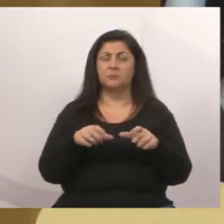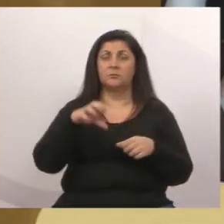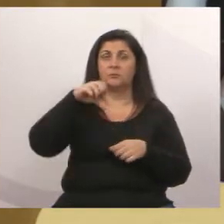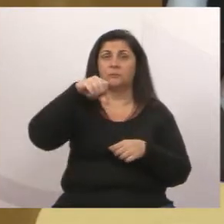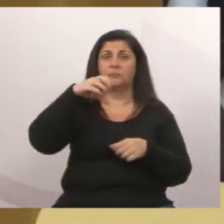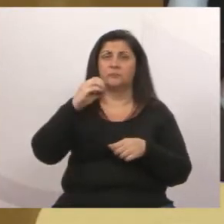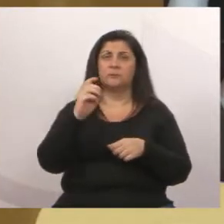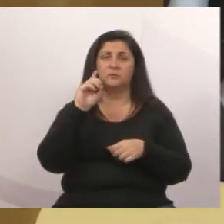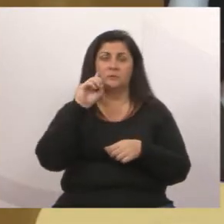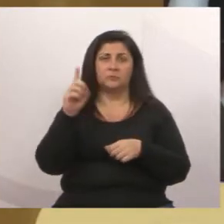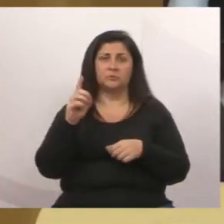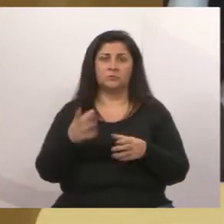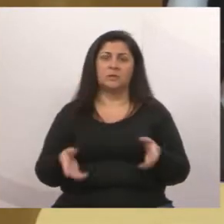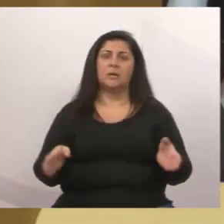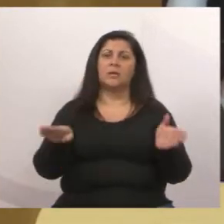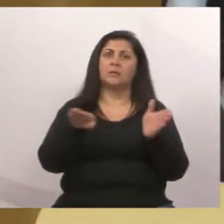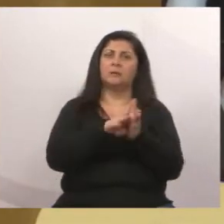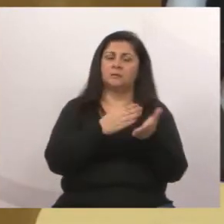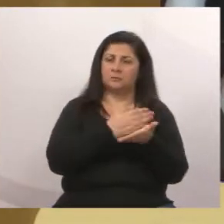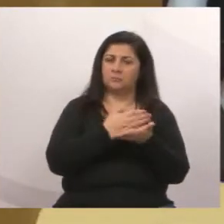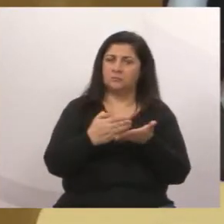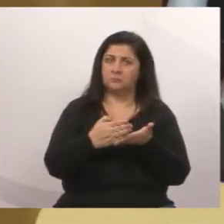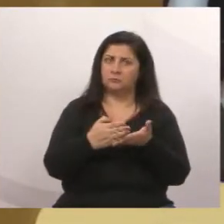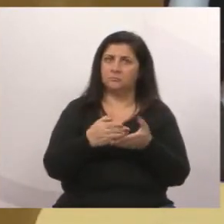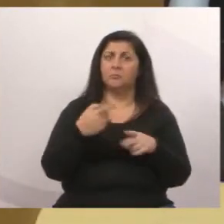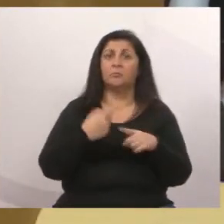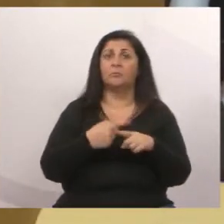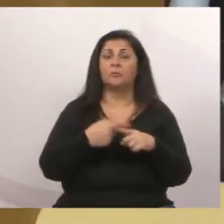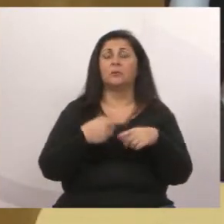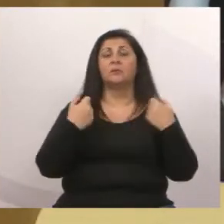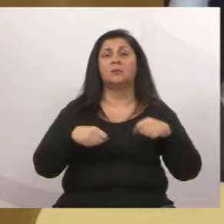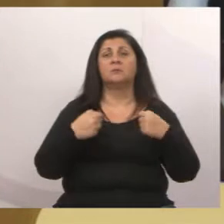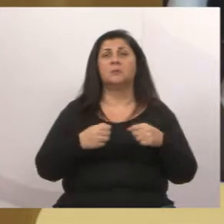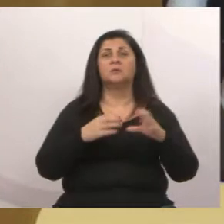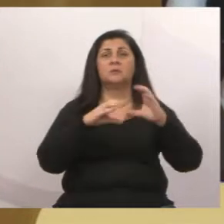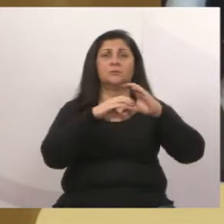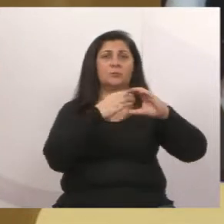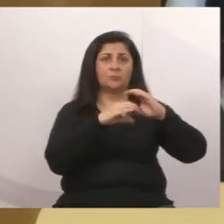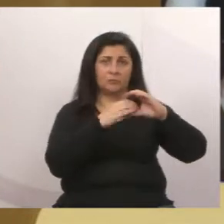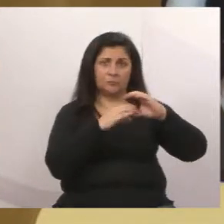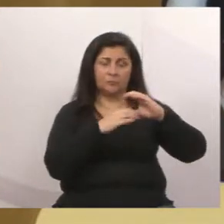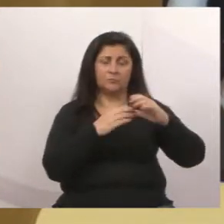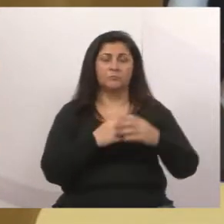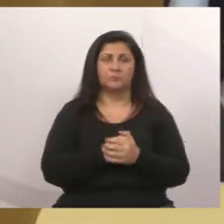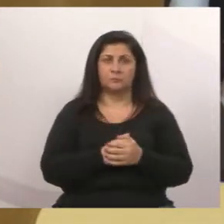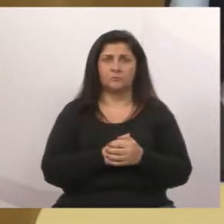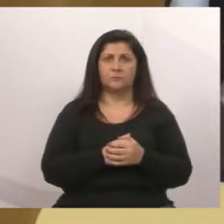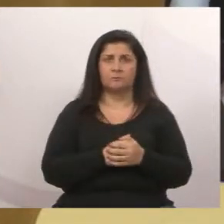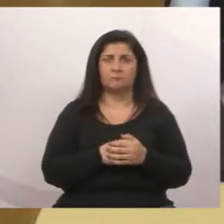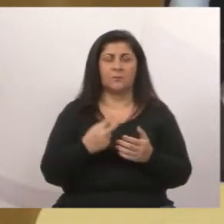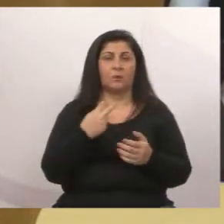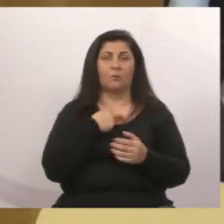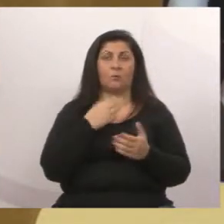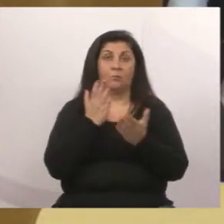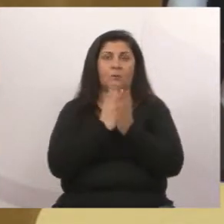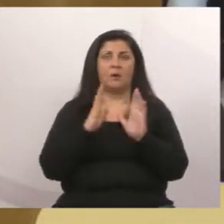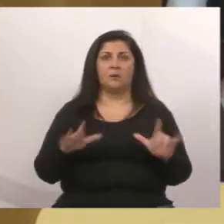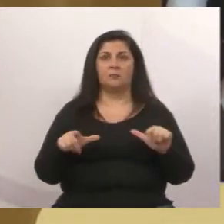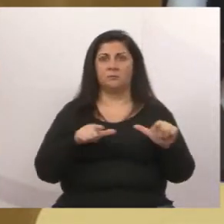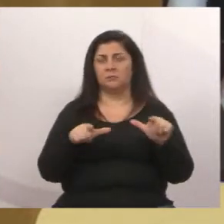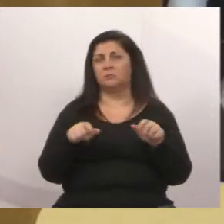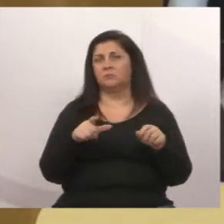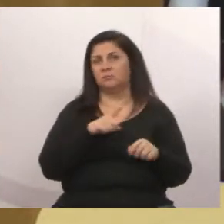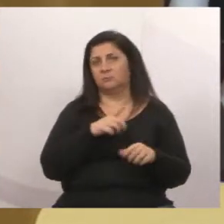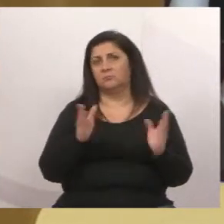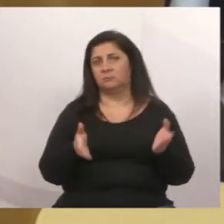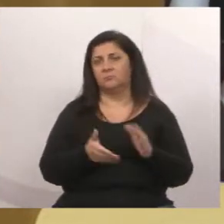o controlador interno assumir o cargo, que ainda dependerá de concurso público, de forma que os trabalhos não sejam interrompidos e haja